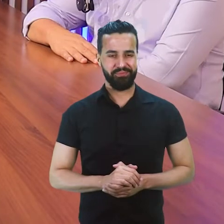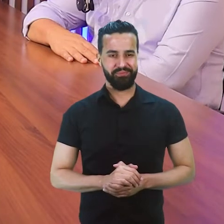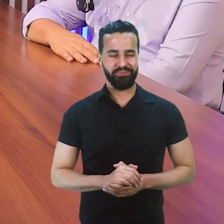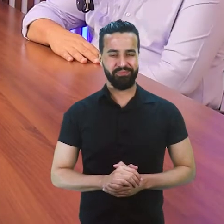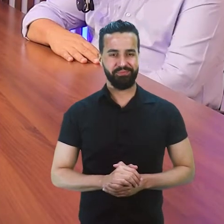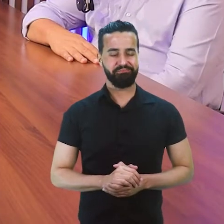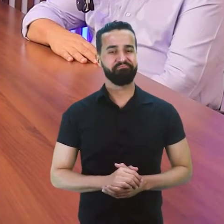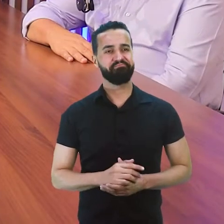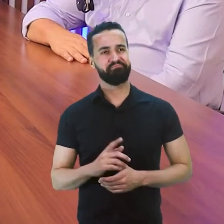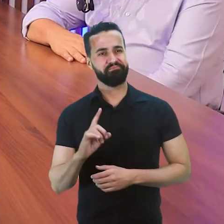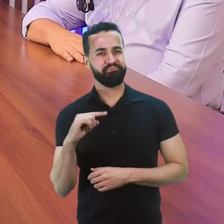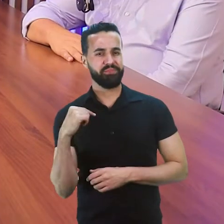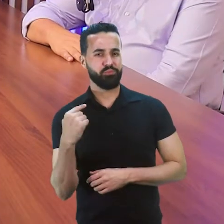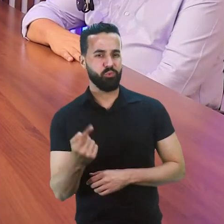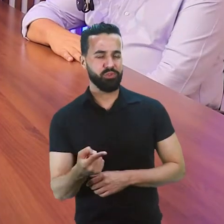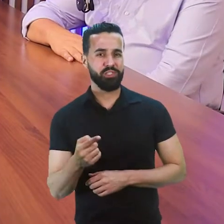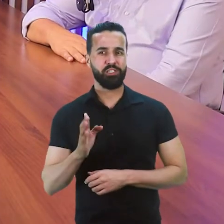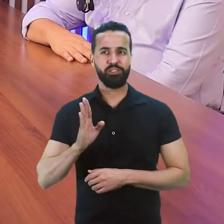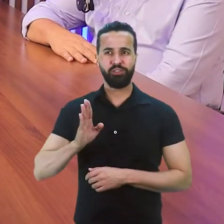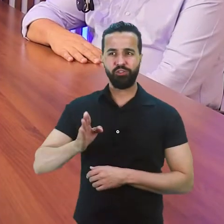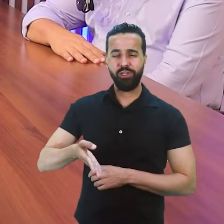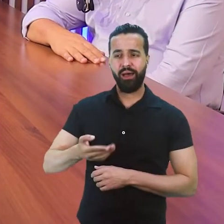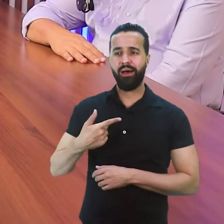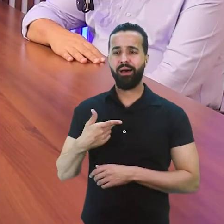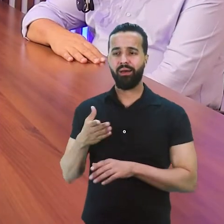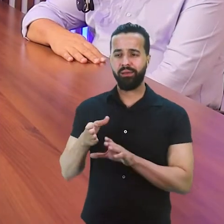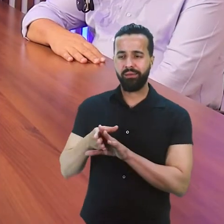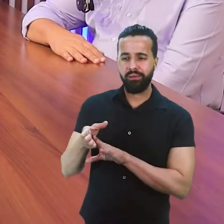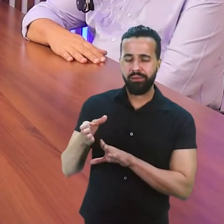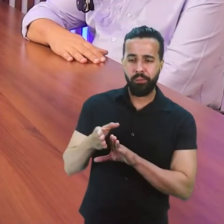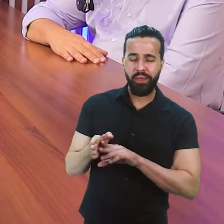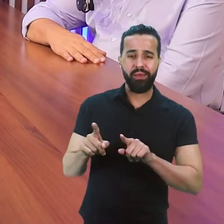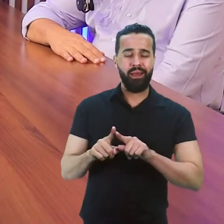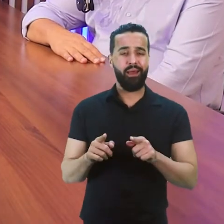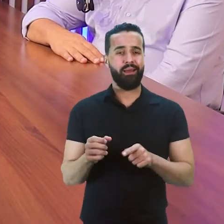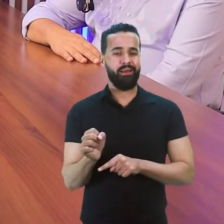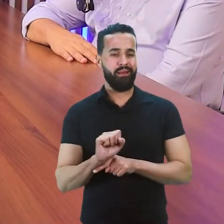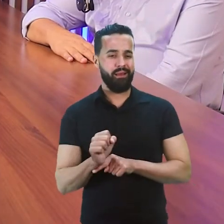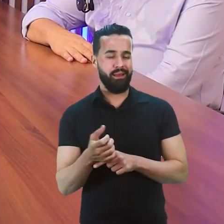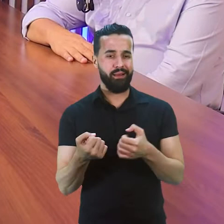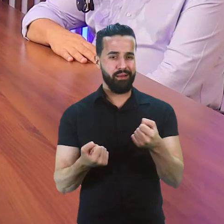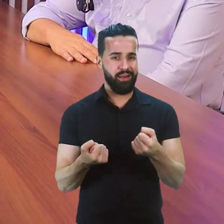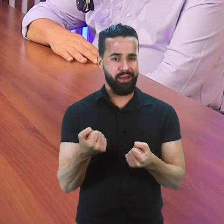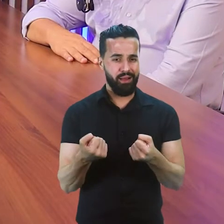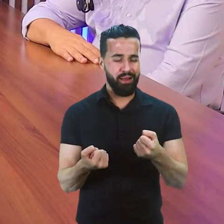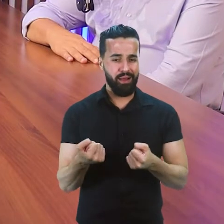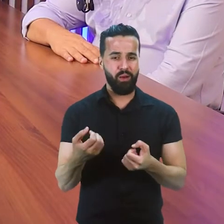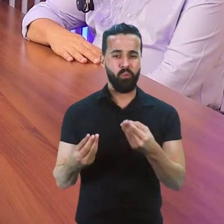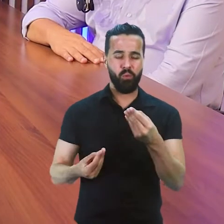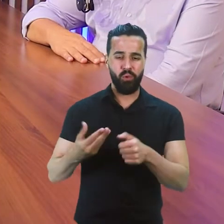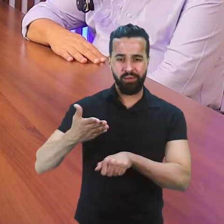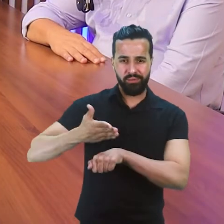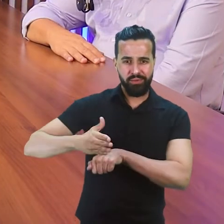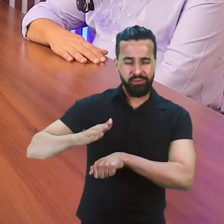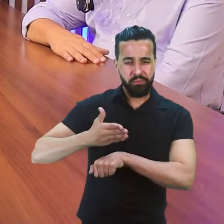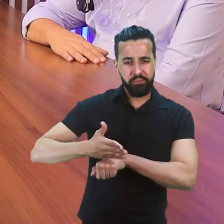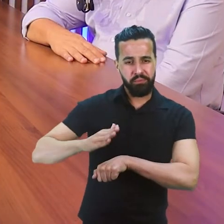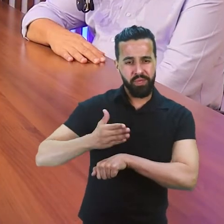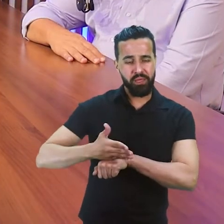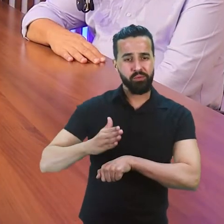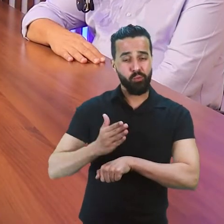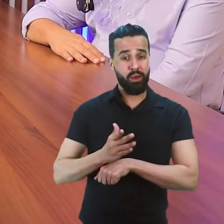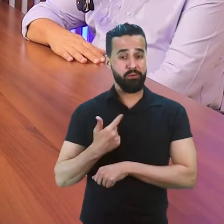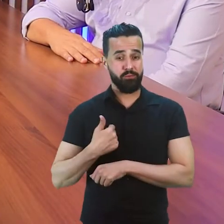Aí fomos treinar, já estávamos treinando para passar para carro e tal. Né? Demos uma intensificada nesse treinamento e fomos